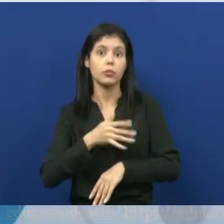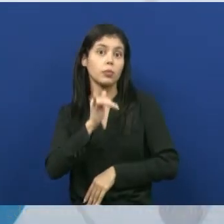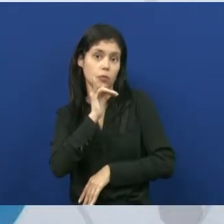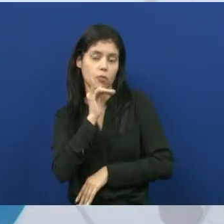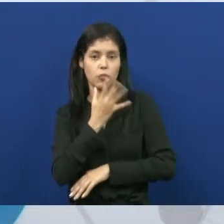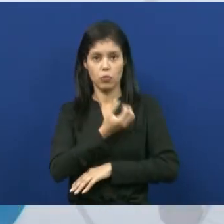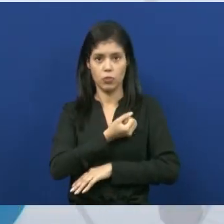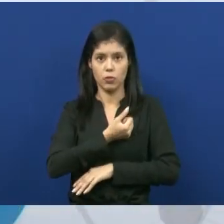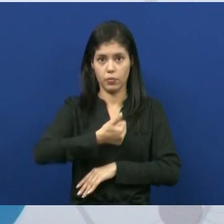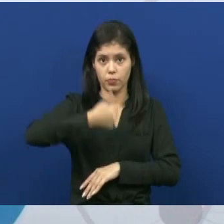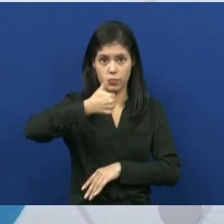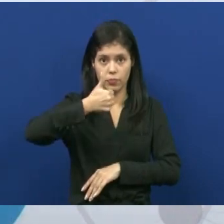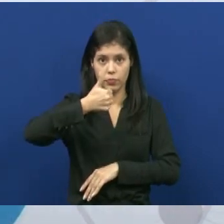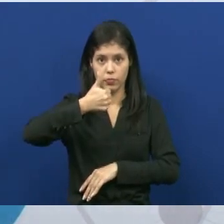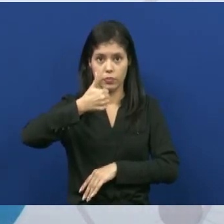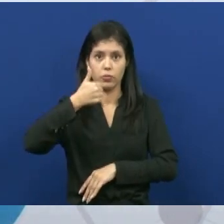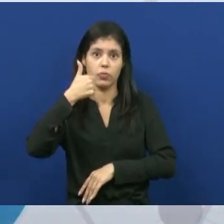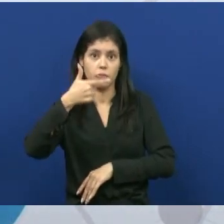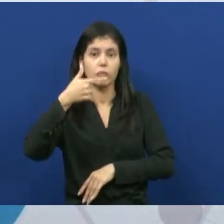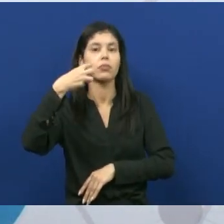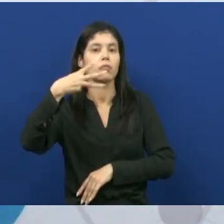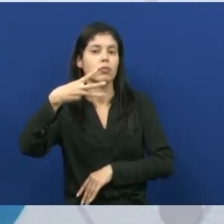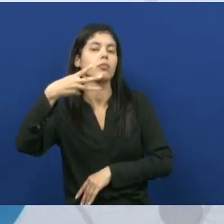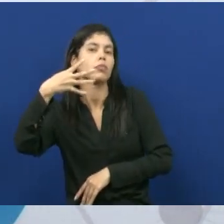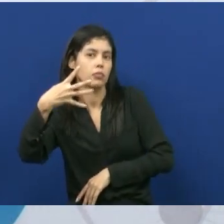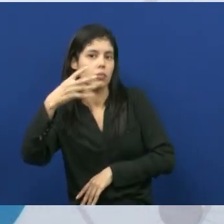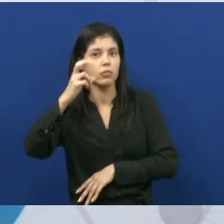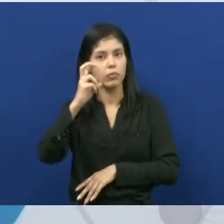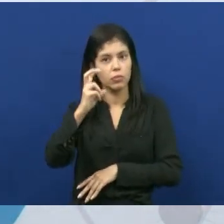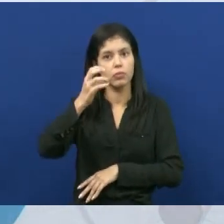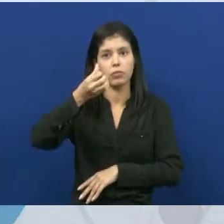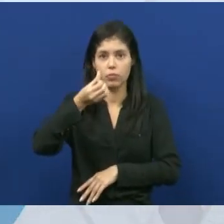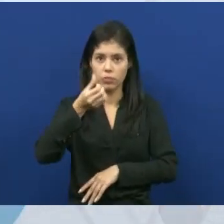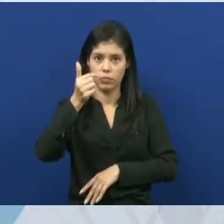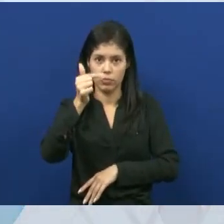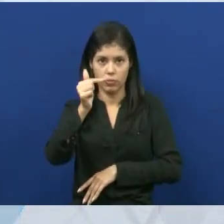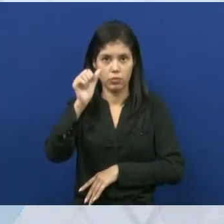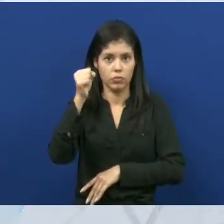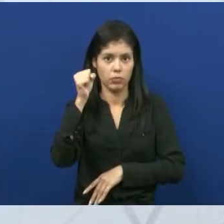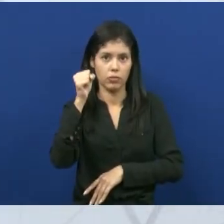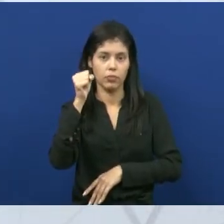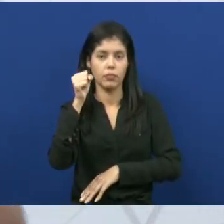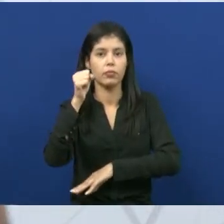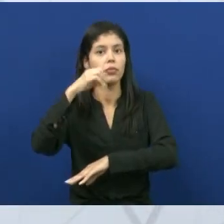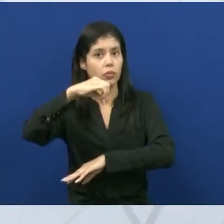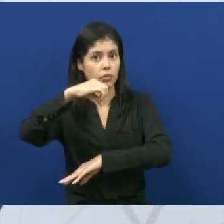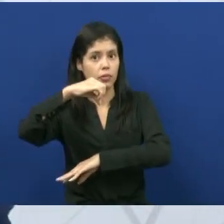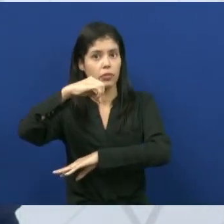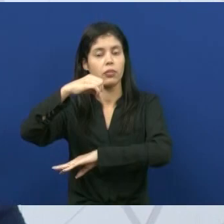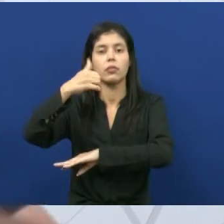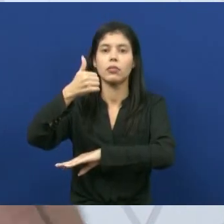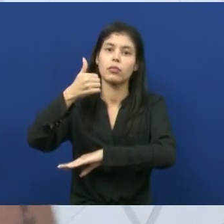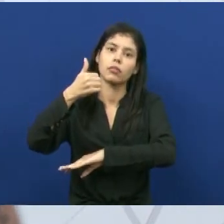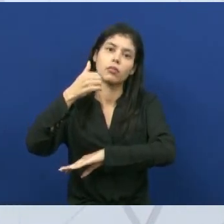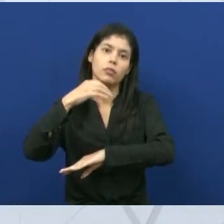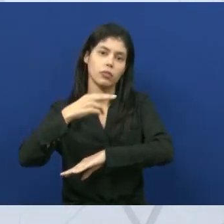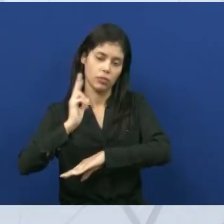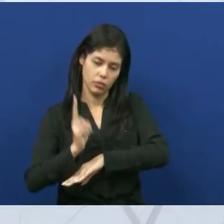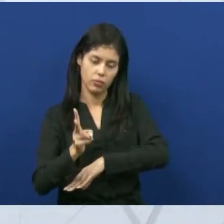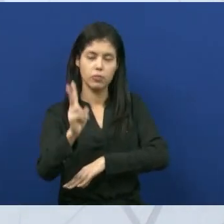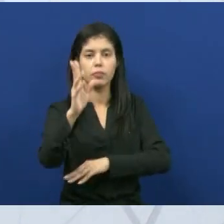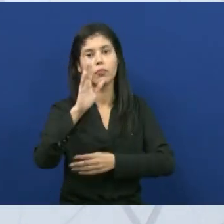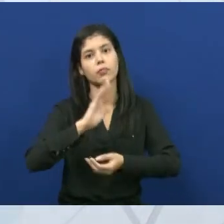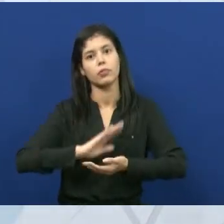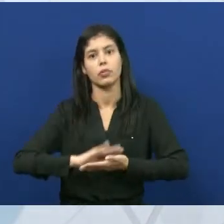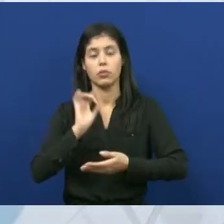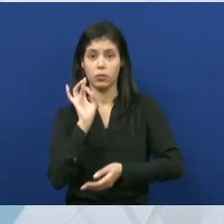número um eu tenho o número 2 o 3 o 4 o 5 6 7 8 ou 9 e